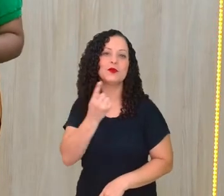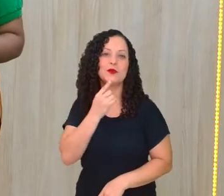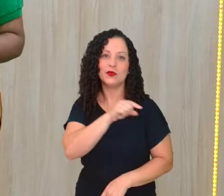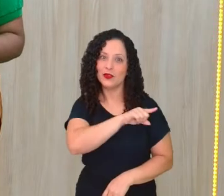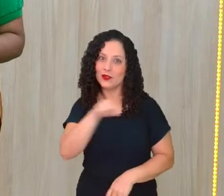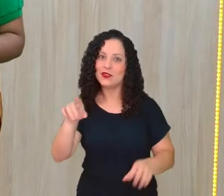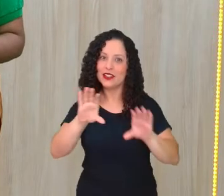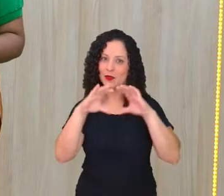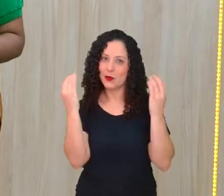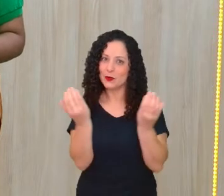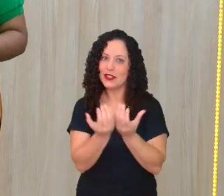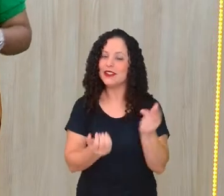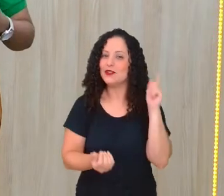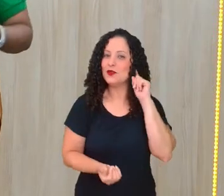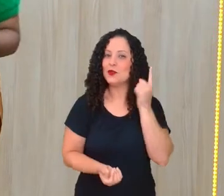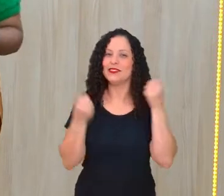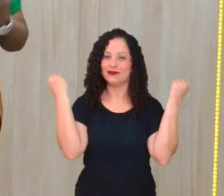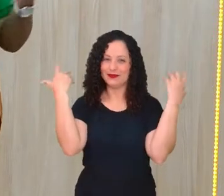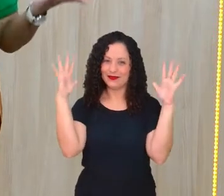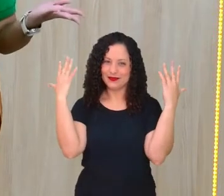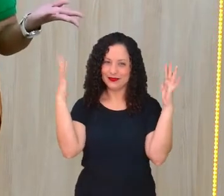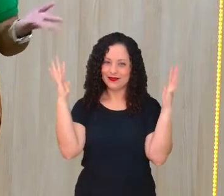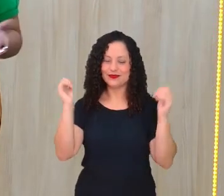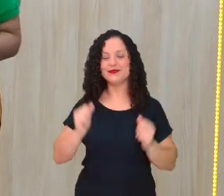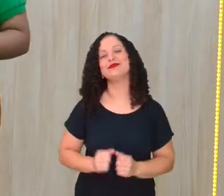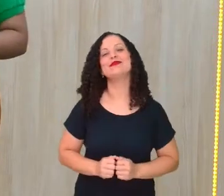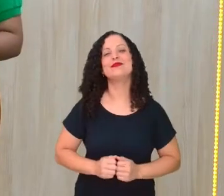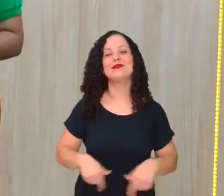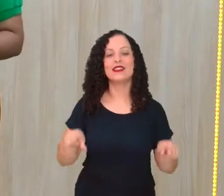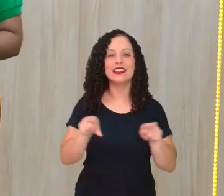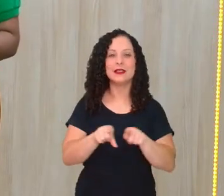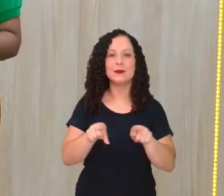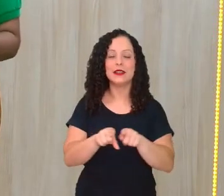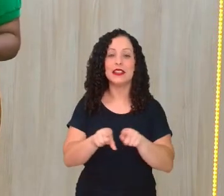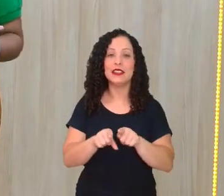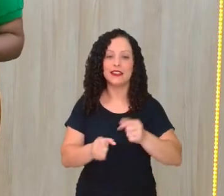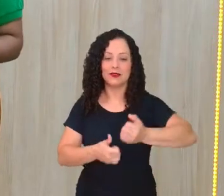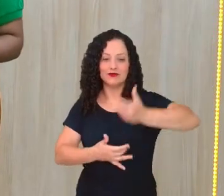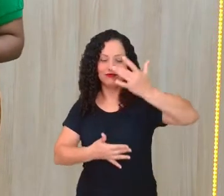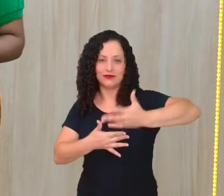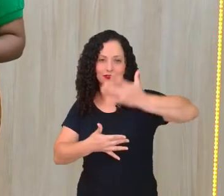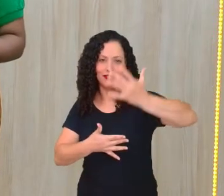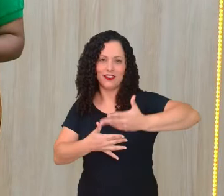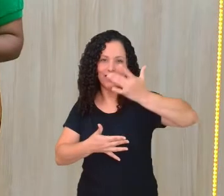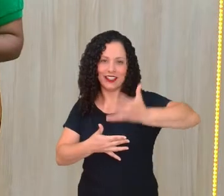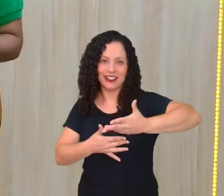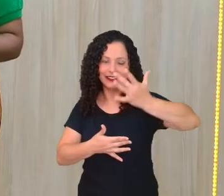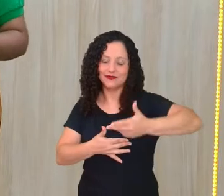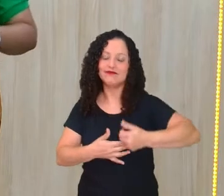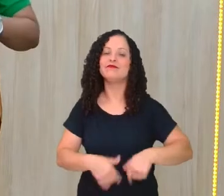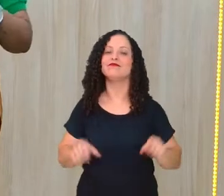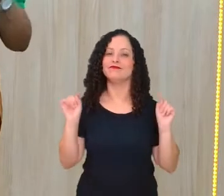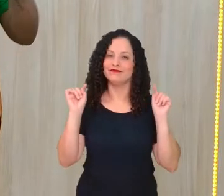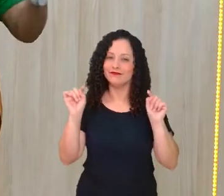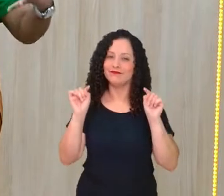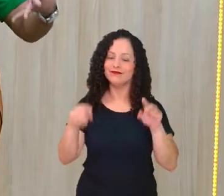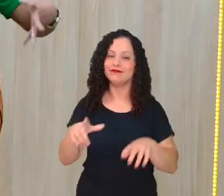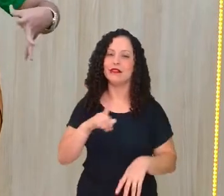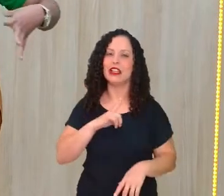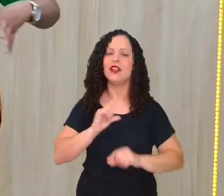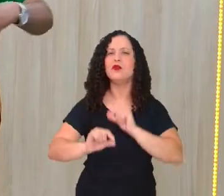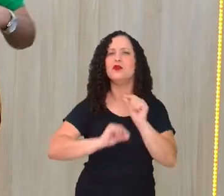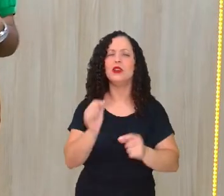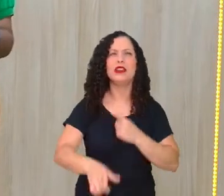essa comunidade, tá certo? E ao meu lado, no chat, fazendo a comunicação com vocês aí de casa, recebendo